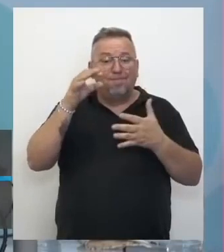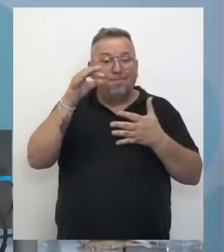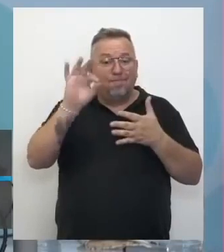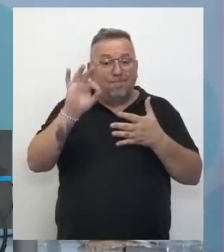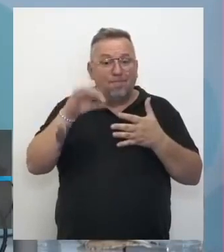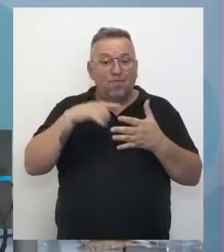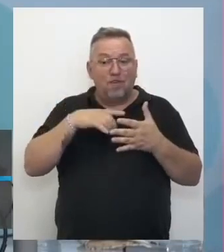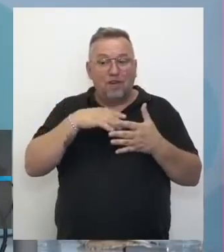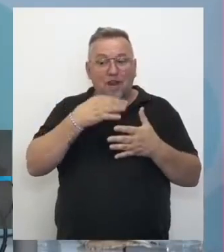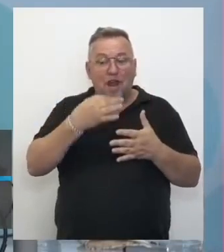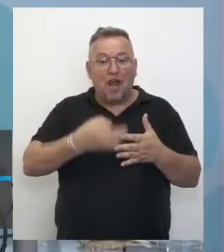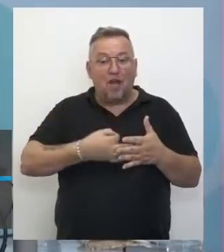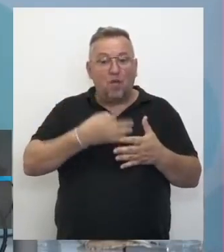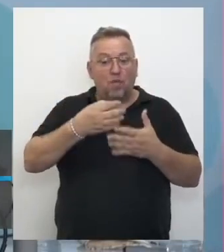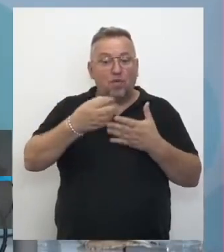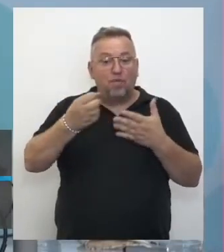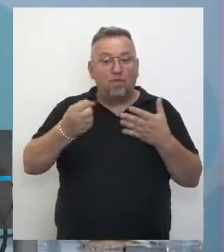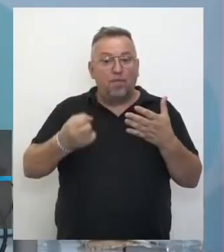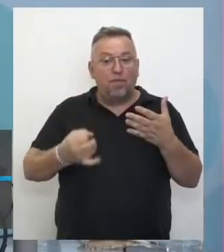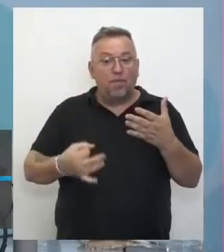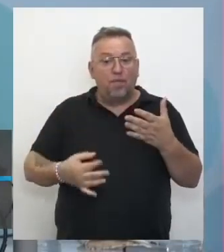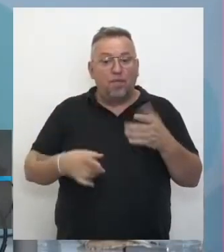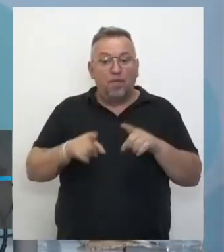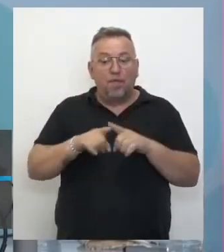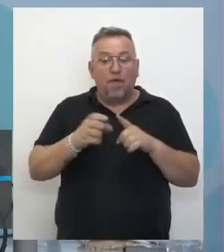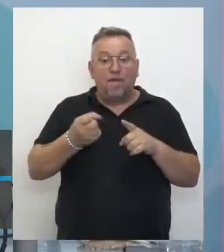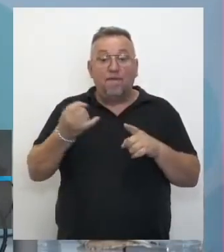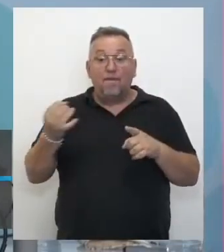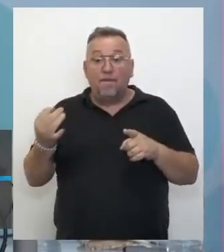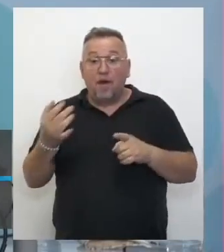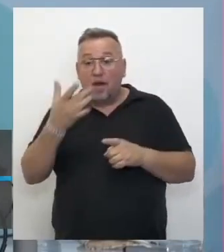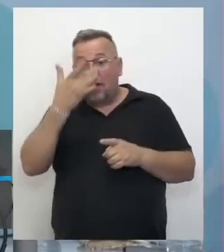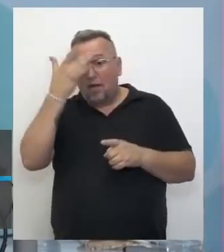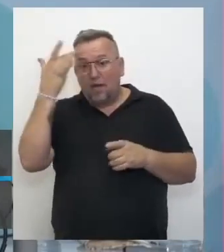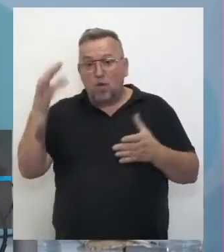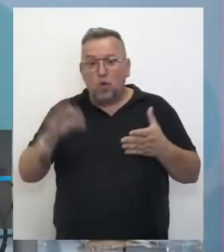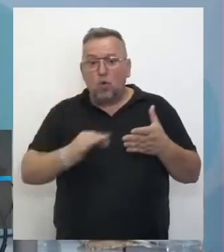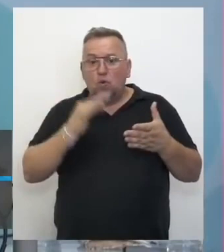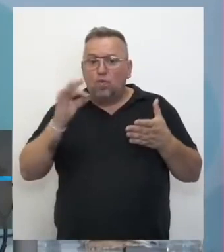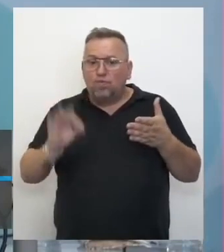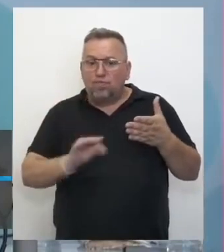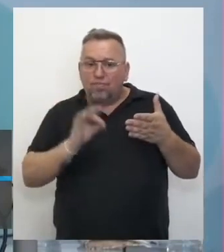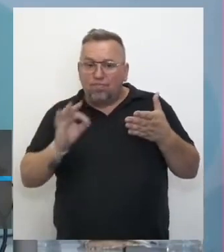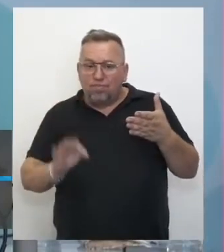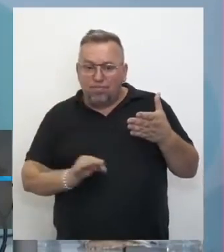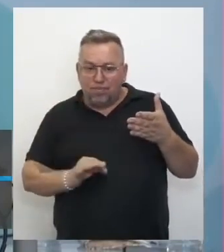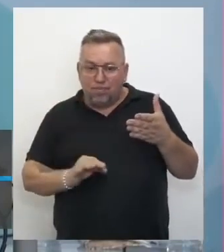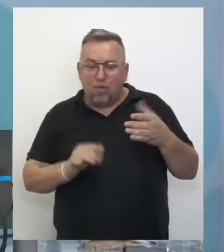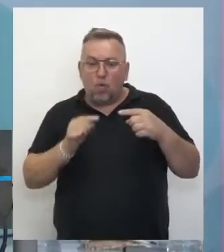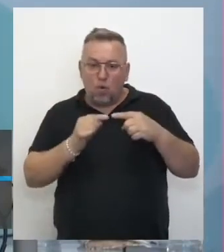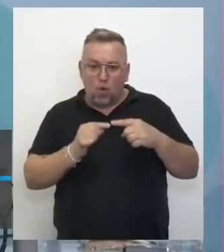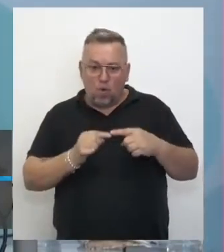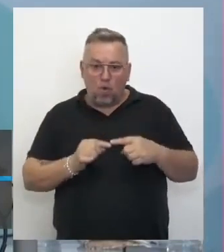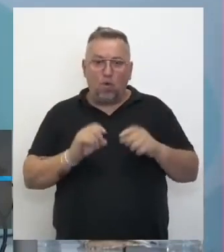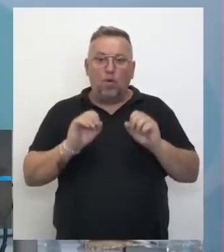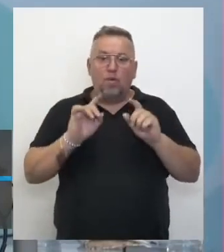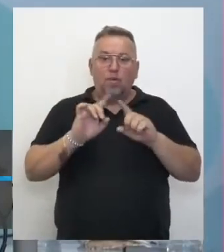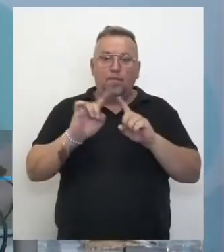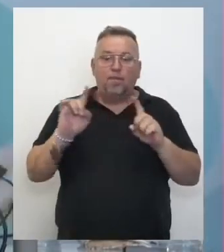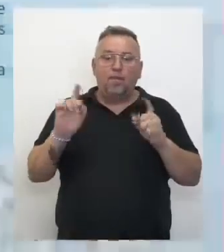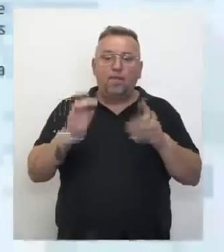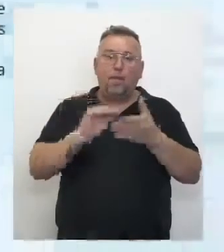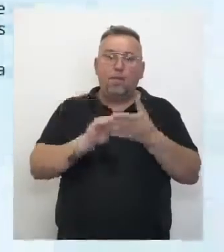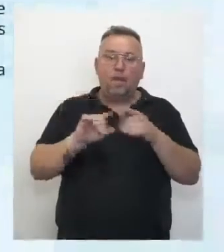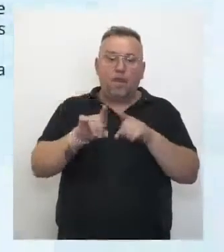o argumento, a justificativa e várias pessoas que assinam concordando com aquele ponto de vista. Então, aí na sequência, eu coloquei